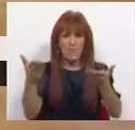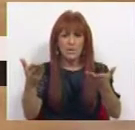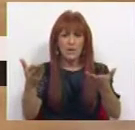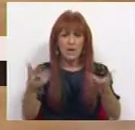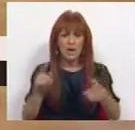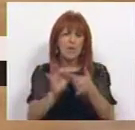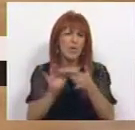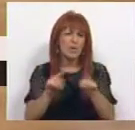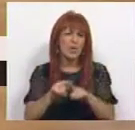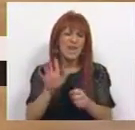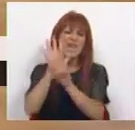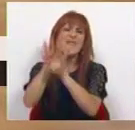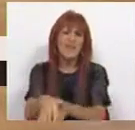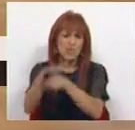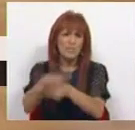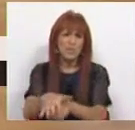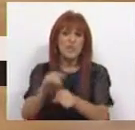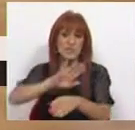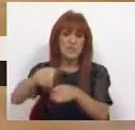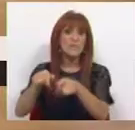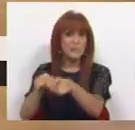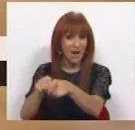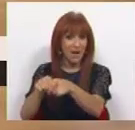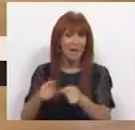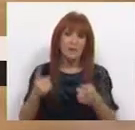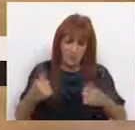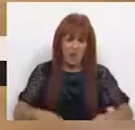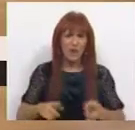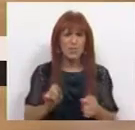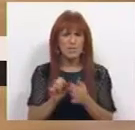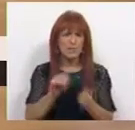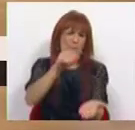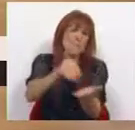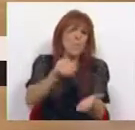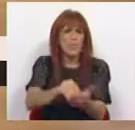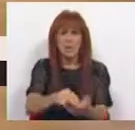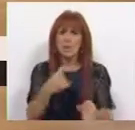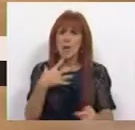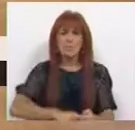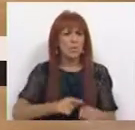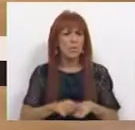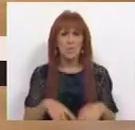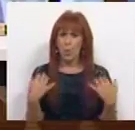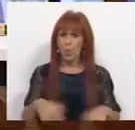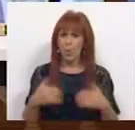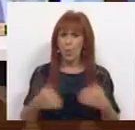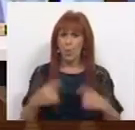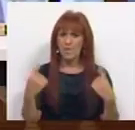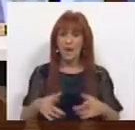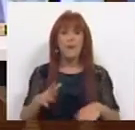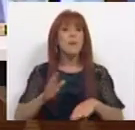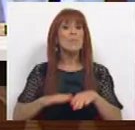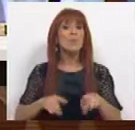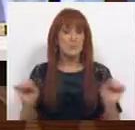e fator também das discriminações porque são envolvidos, têm índices de pobreza que são absolutamente consideráveis.